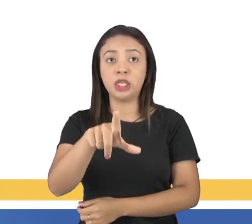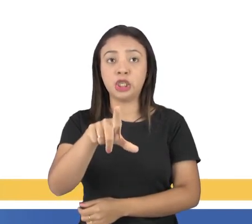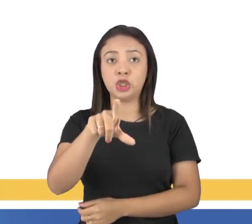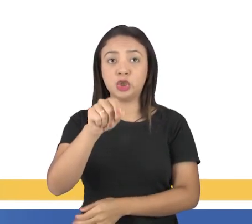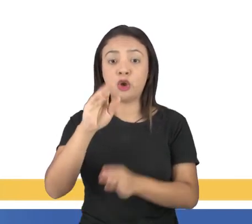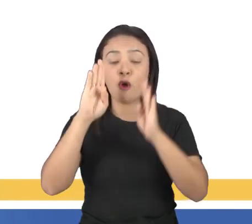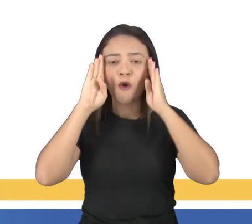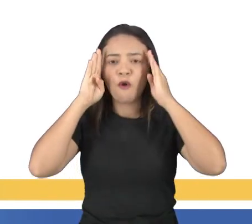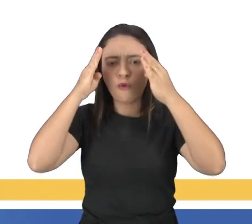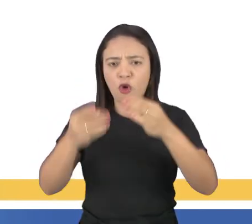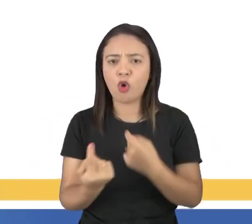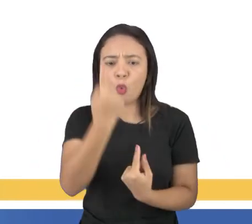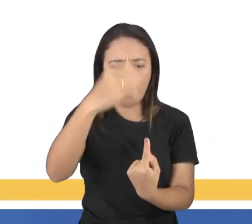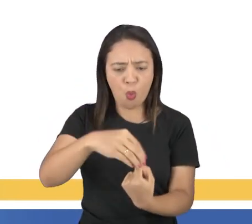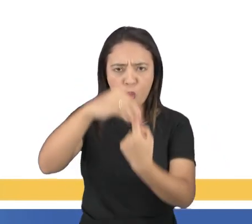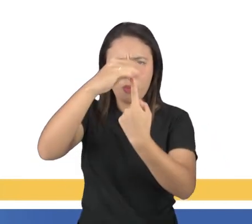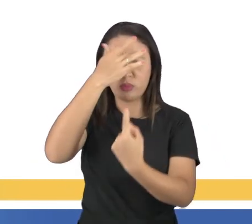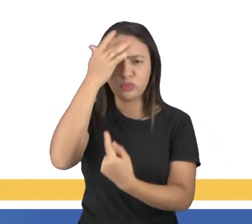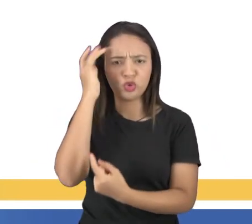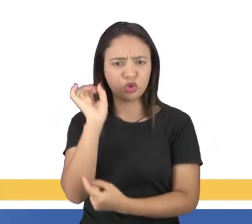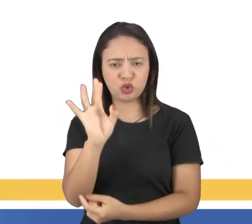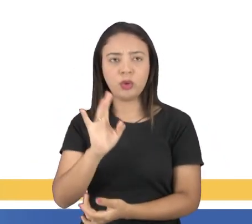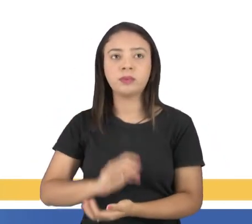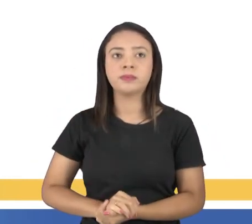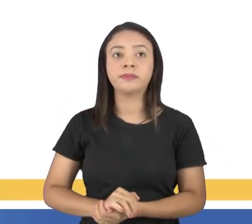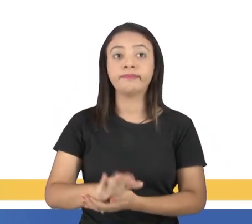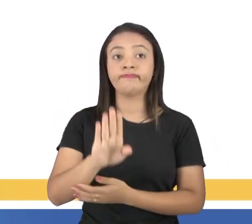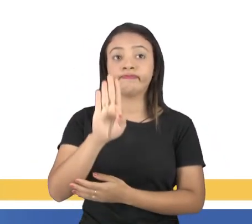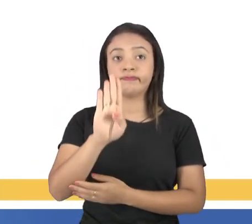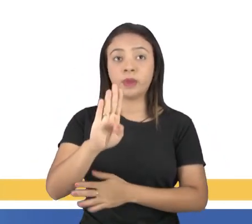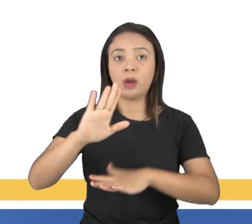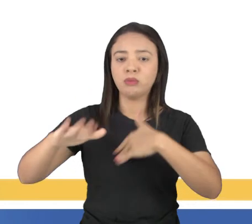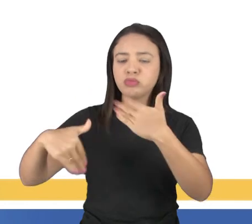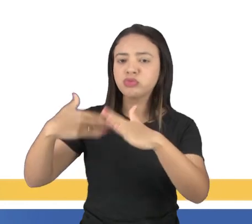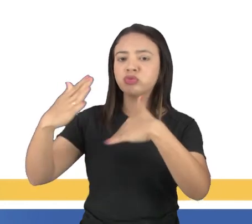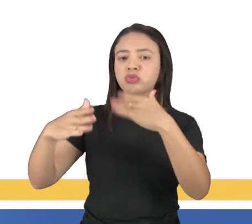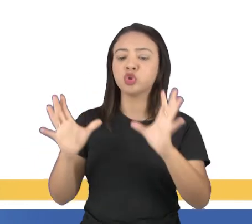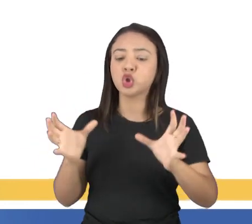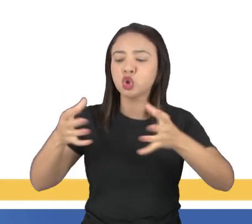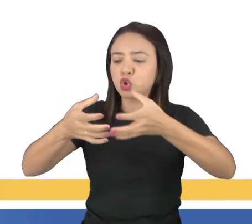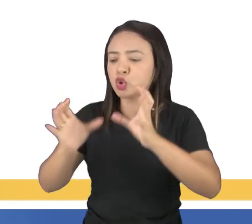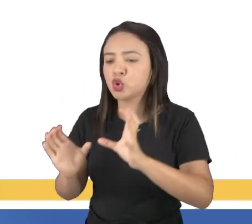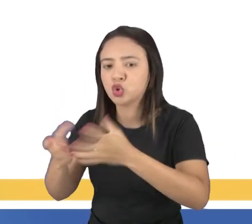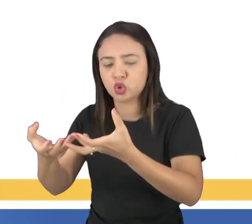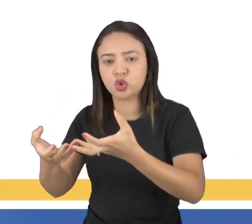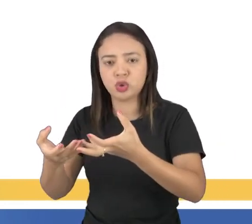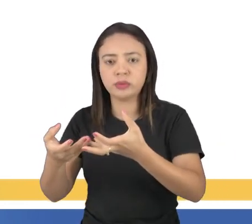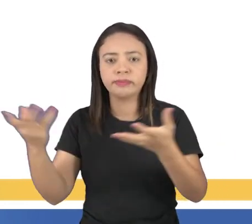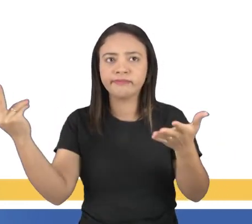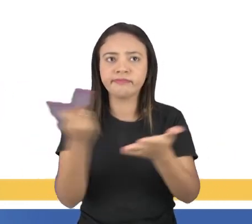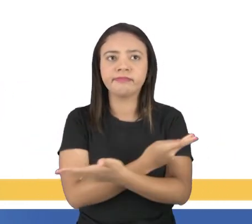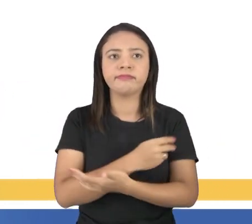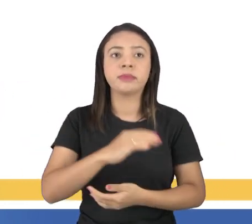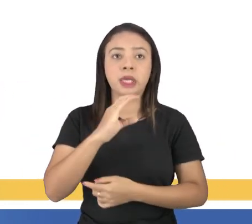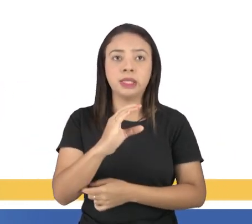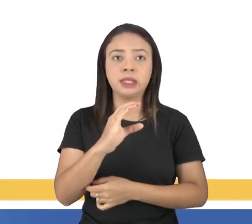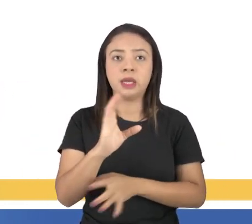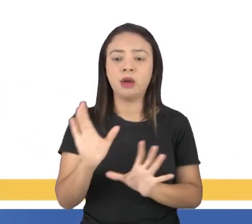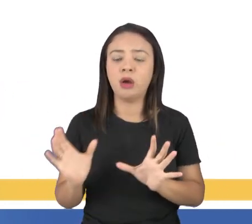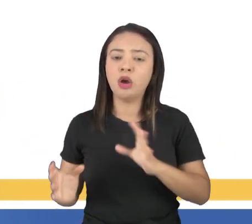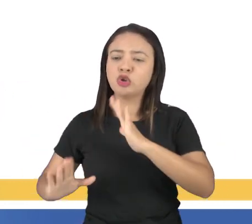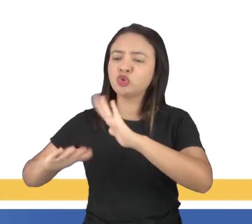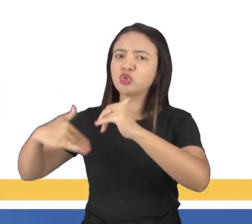centralizada em uma figura de liderança, B, desenvolvimento de ações coletivas, C, desenvolvimento de ações locais, regionais